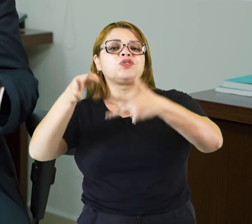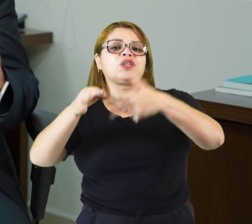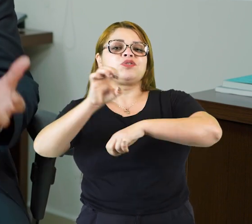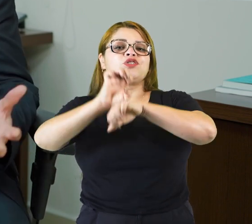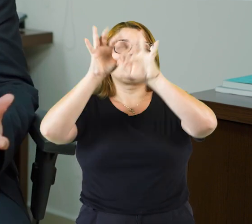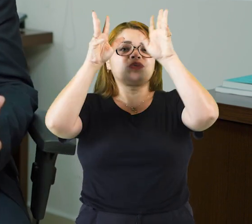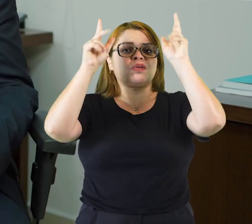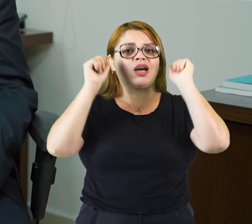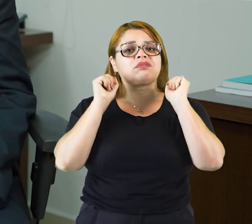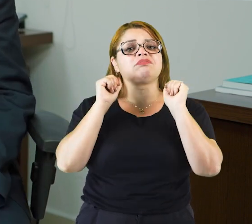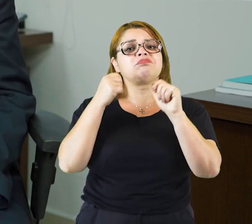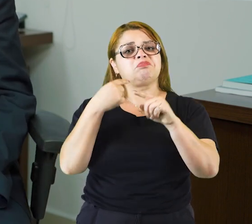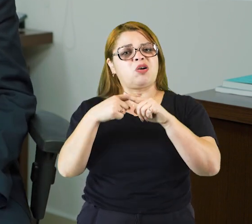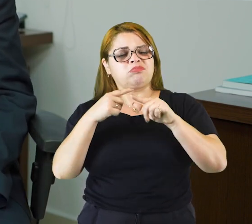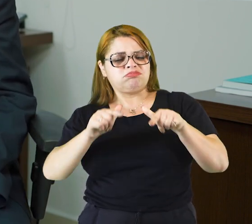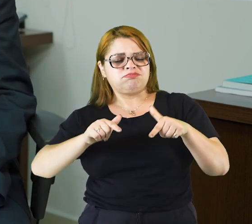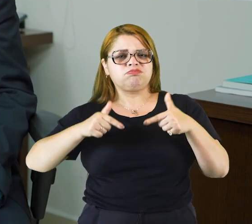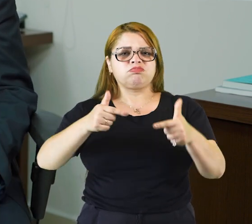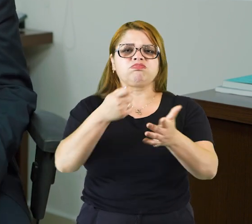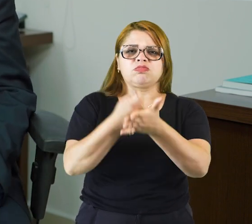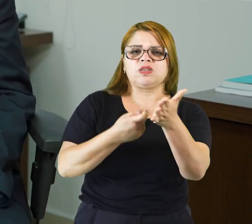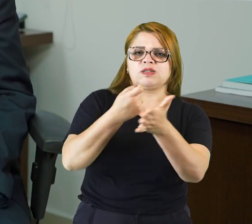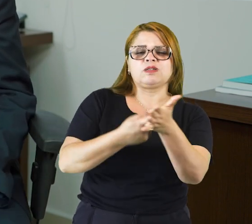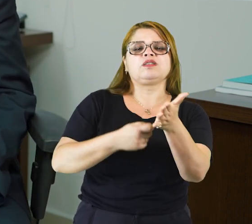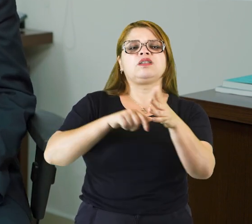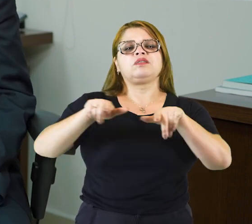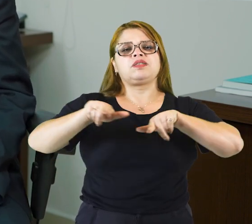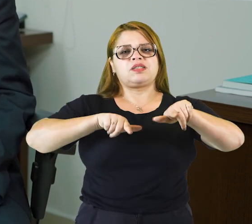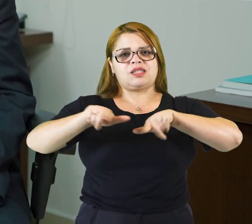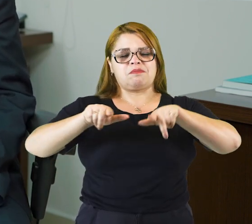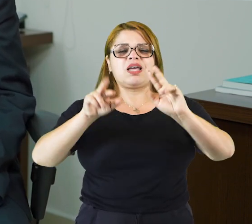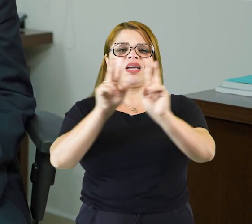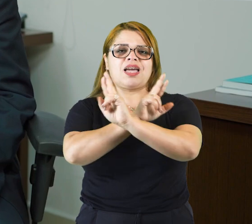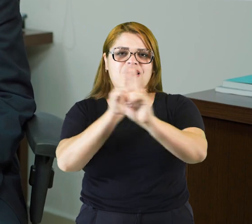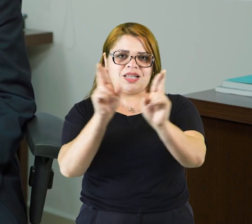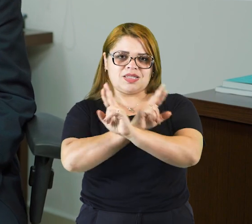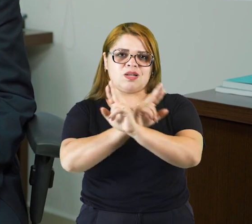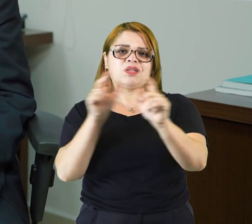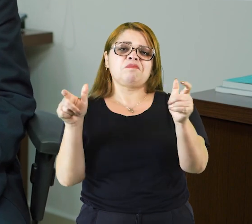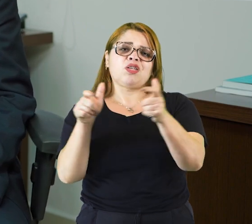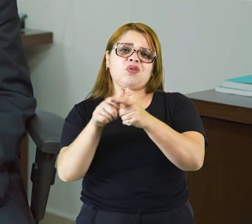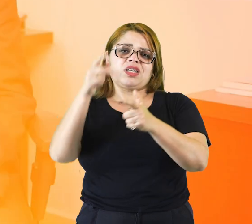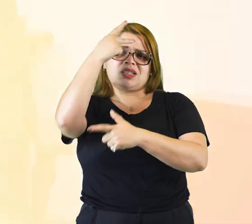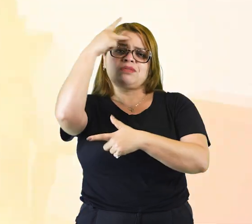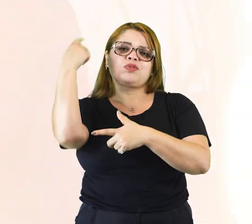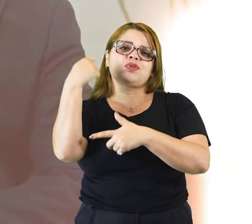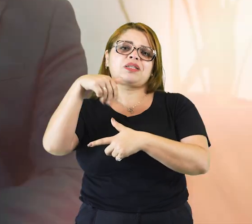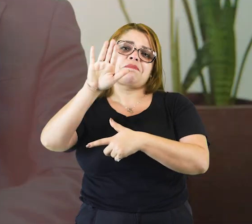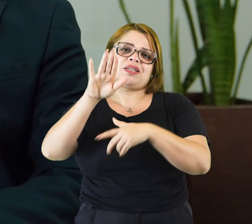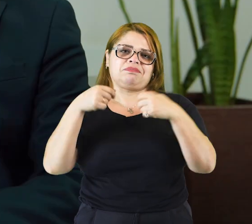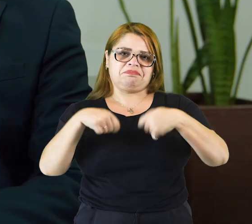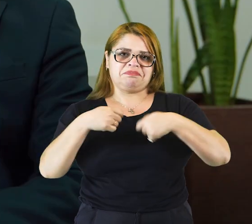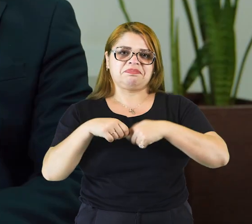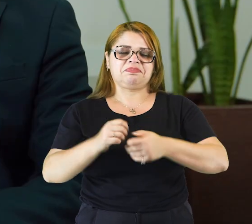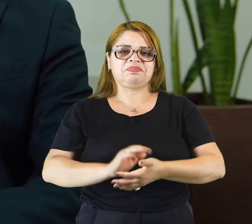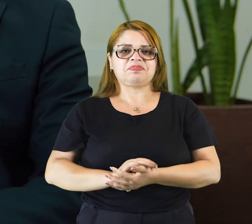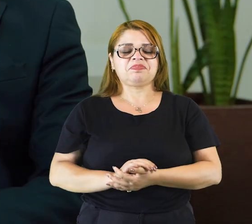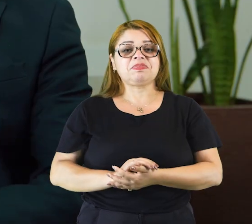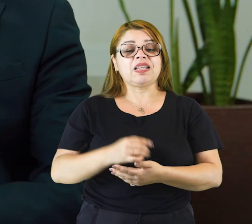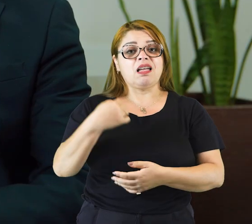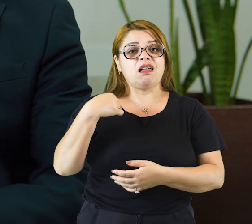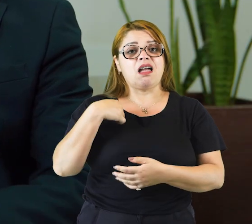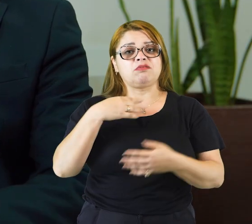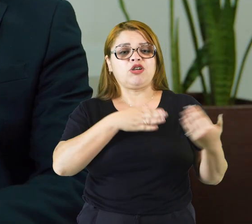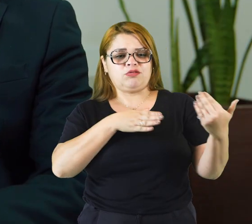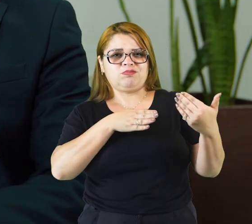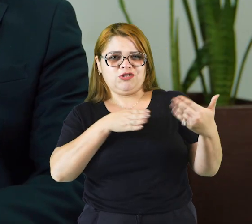Acre, justamente por essa dedicação e por esse empenho em relação à causa das minorias. Eu vim